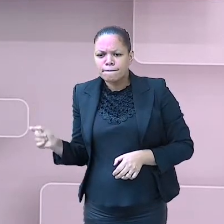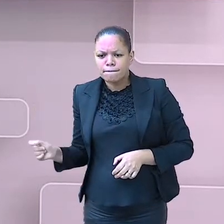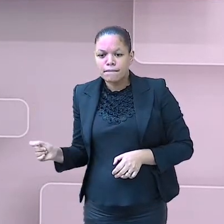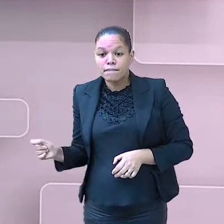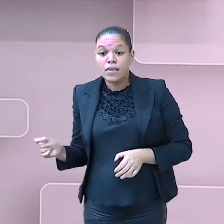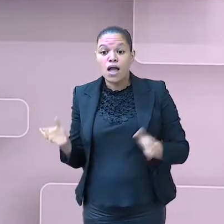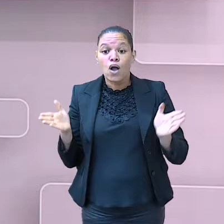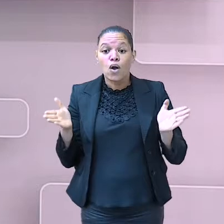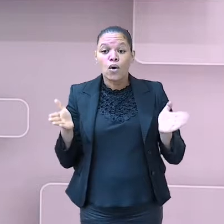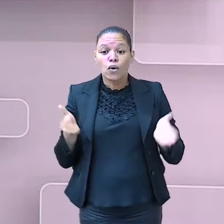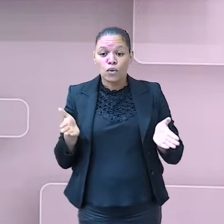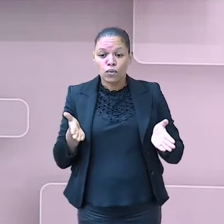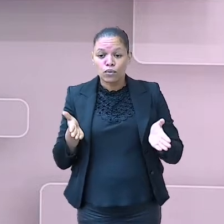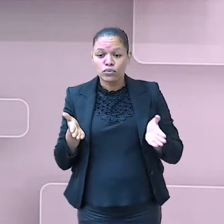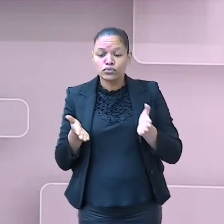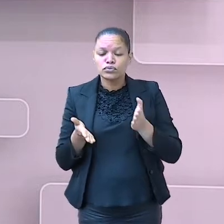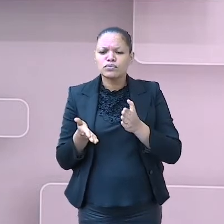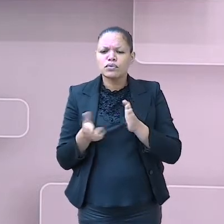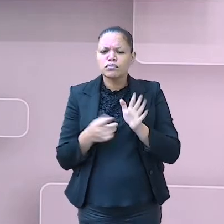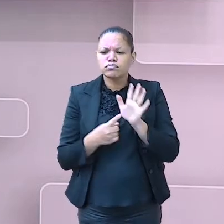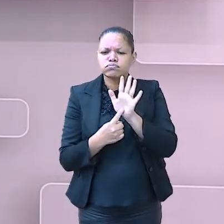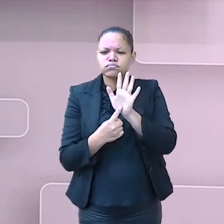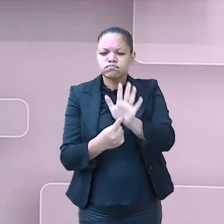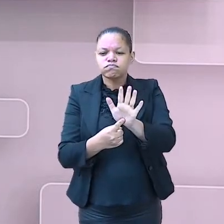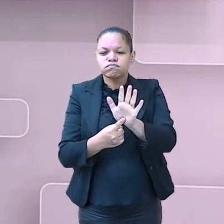falar sobre aves e peixes.